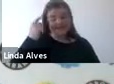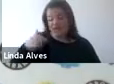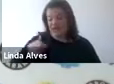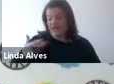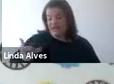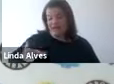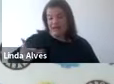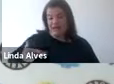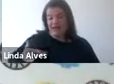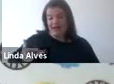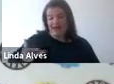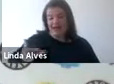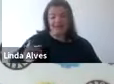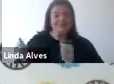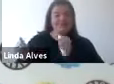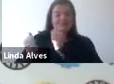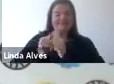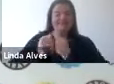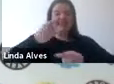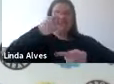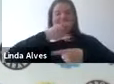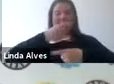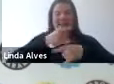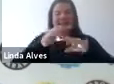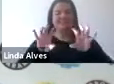aqui, gente, porque live ao vivo é assim mesmo.